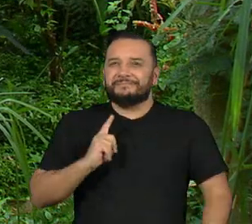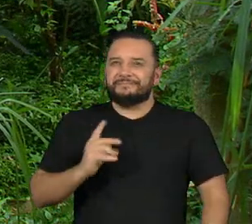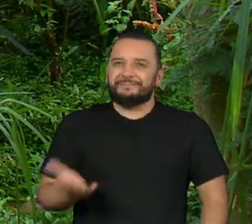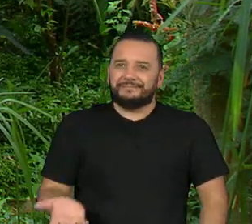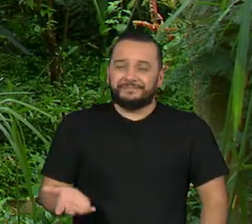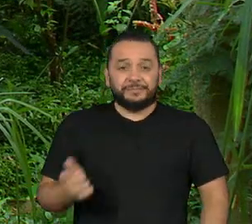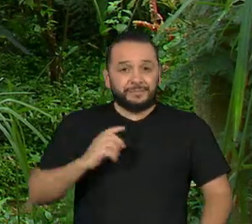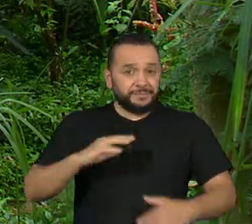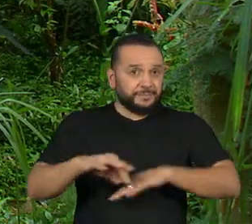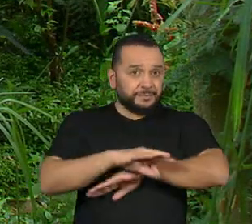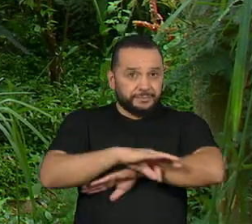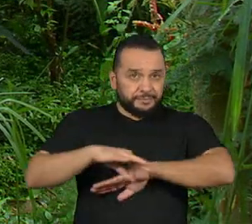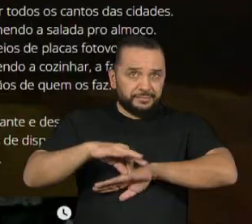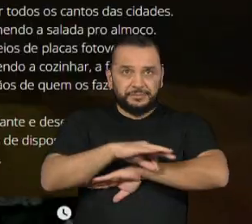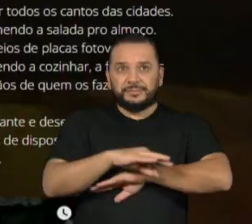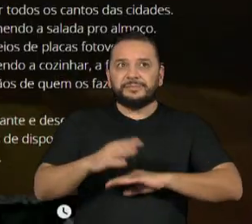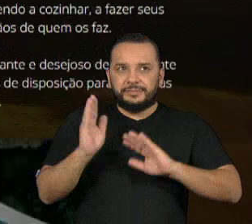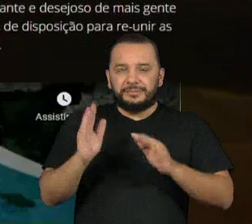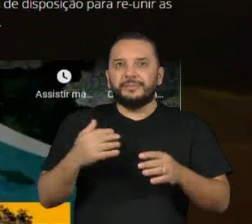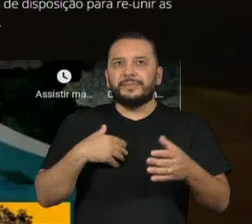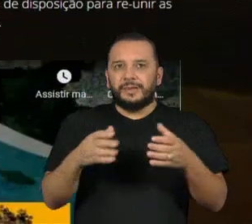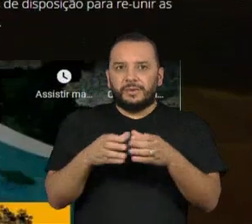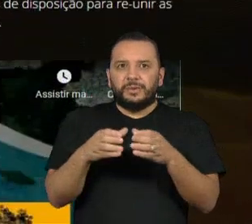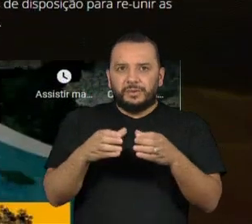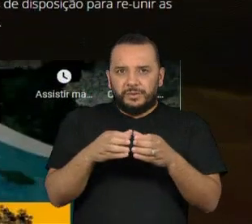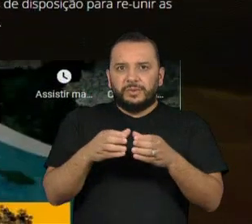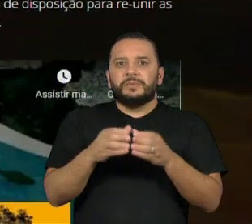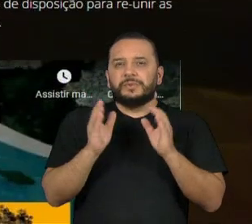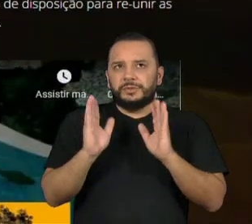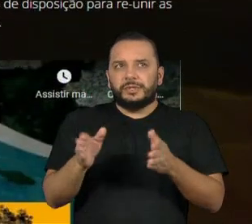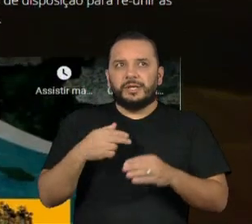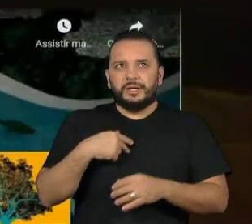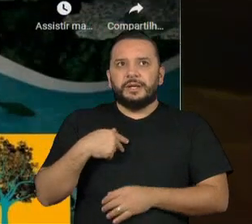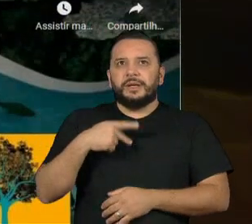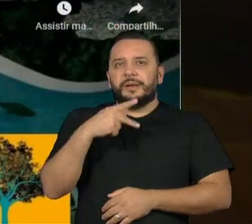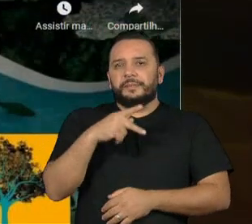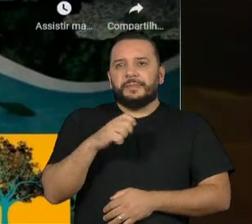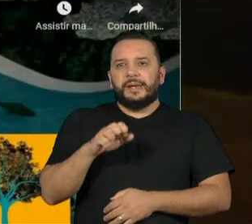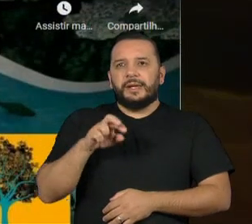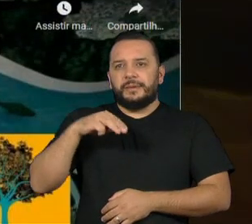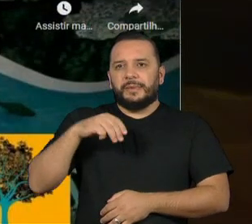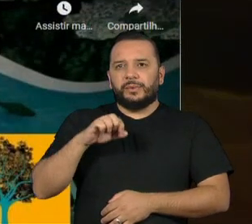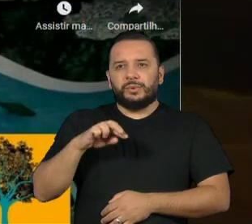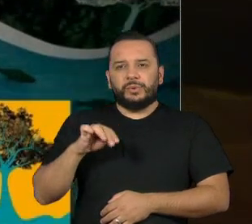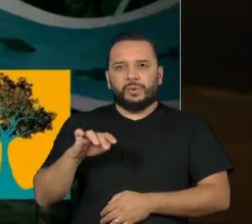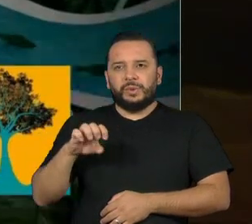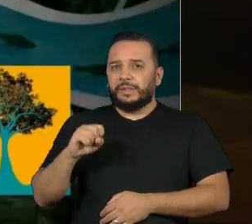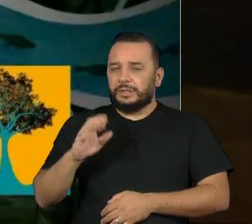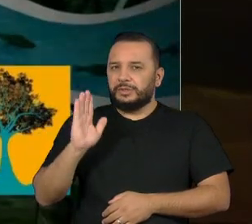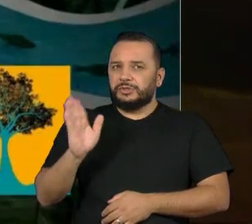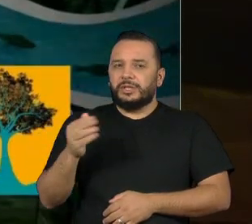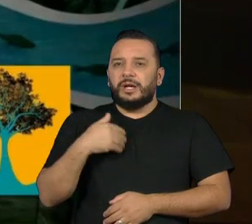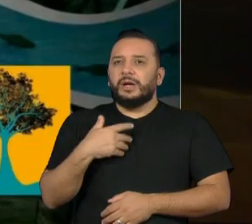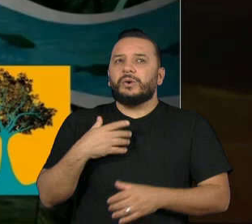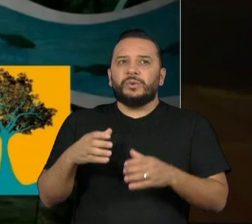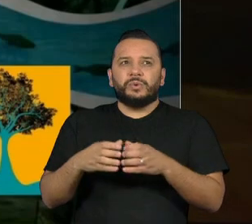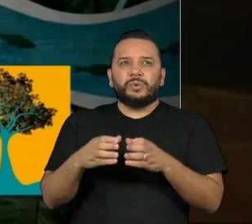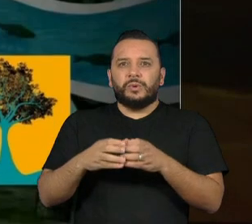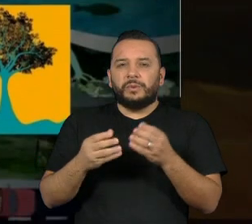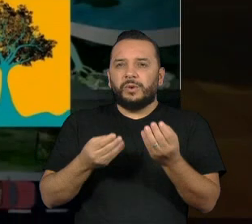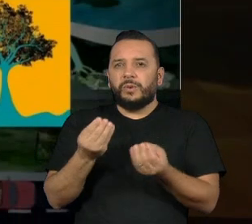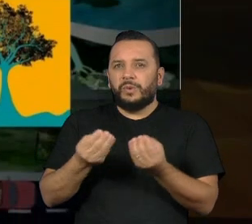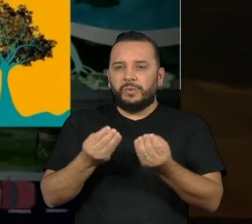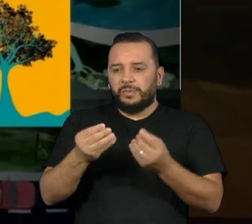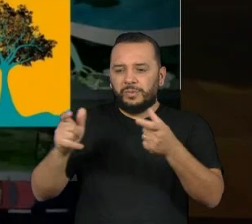A arquiteta, que integra o grupo de permacultores urbanos, já se dedicou em grupo à revitalização de espaços